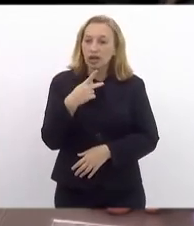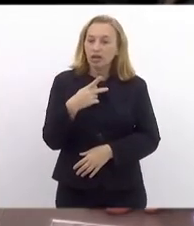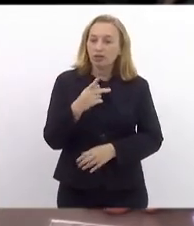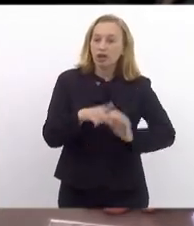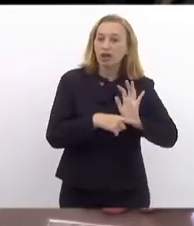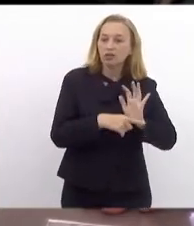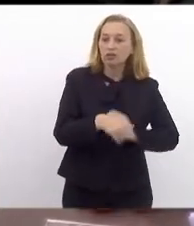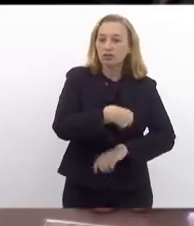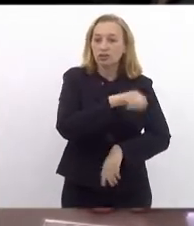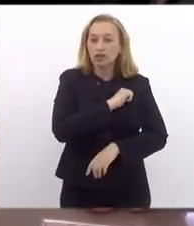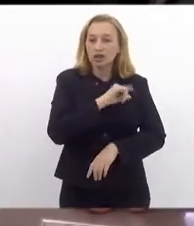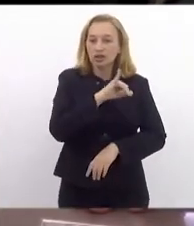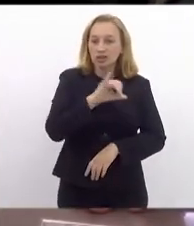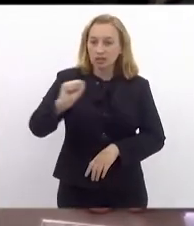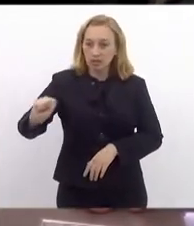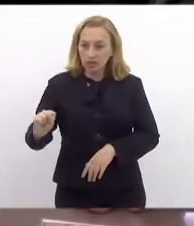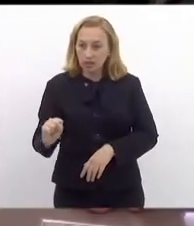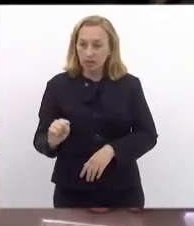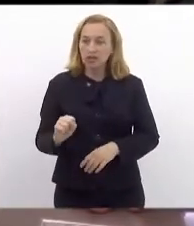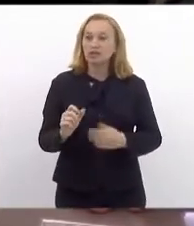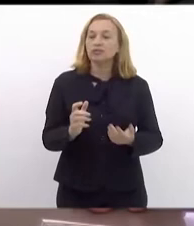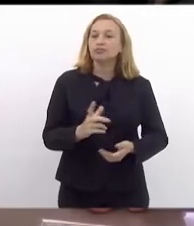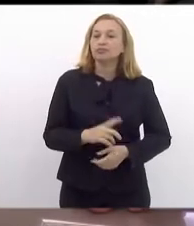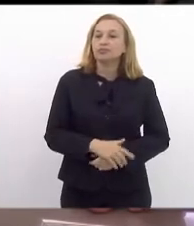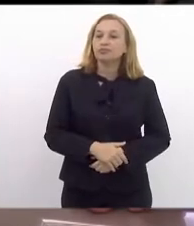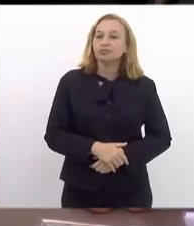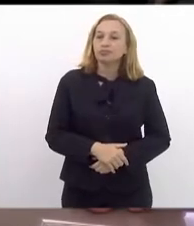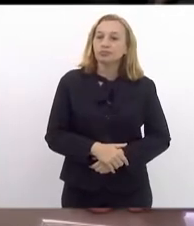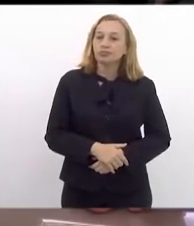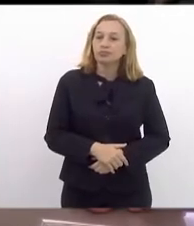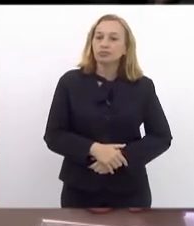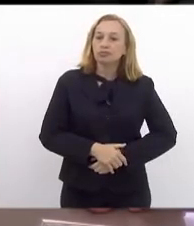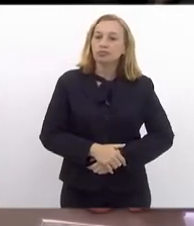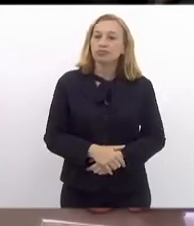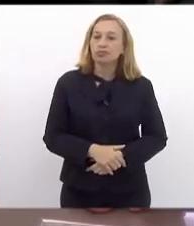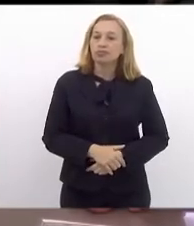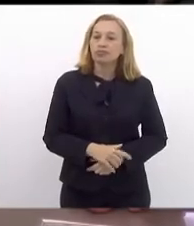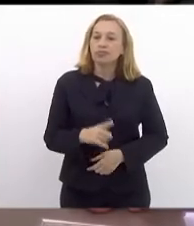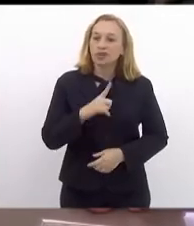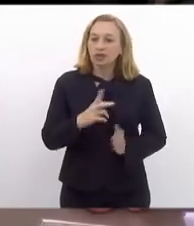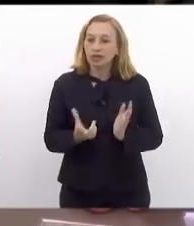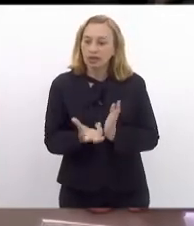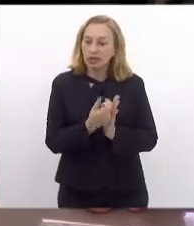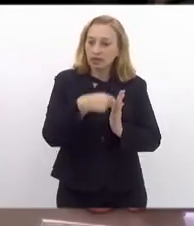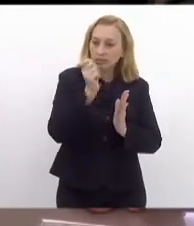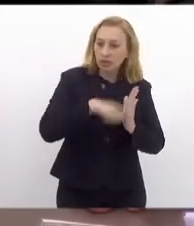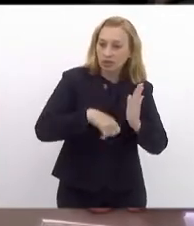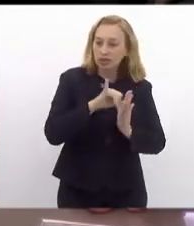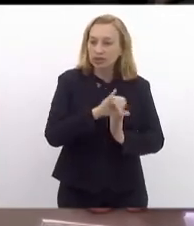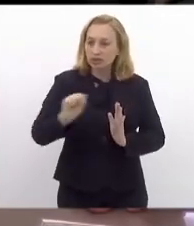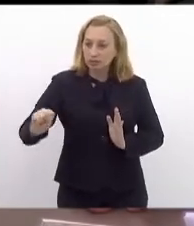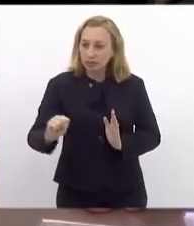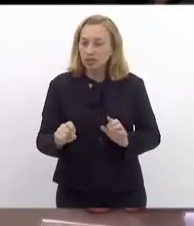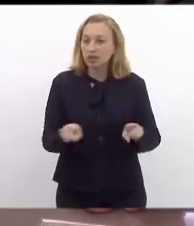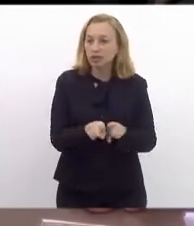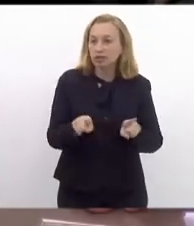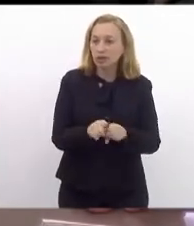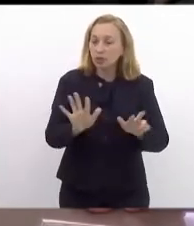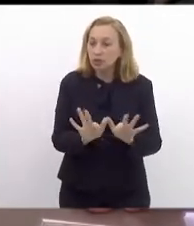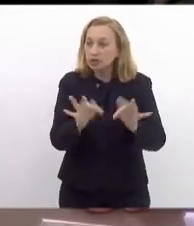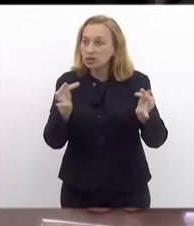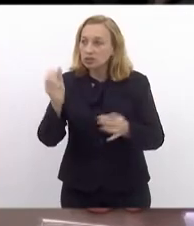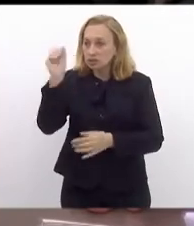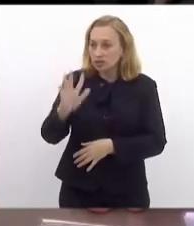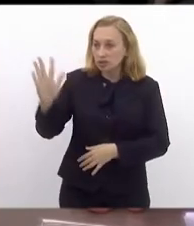em benefício fiscal do ICMS a gente tem uma incompatibilidade entre a tributação do ICMS e o Simples Nacional né